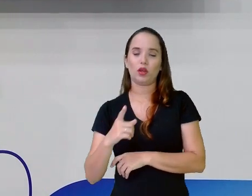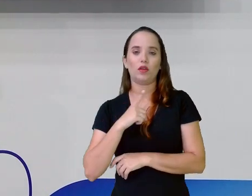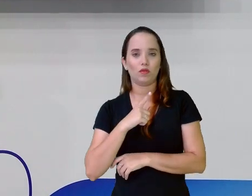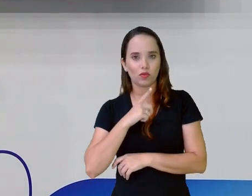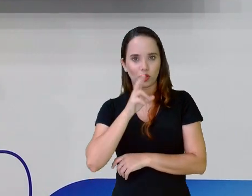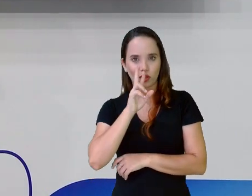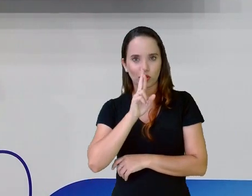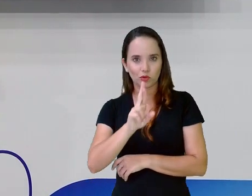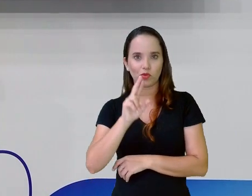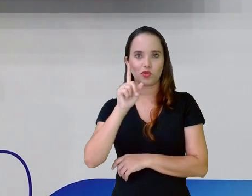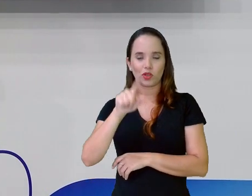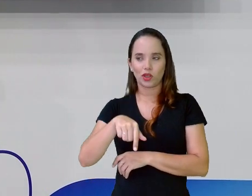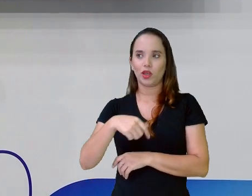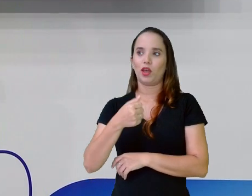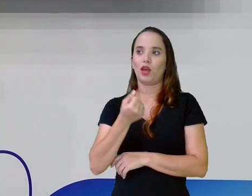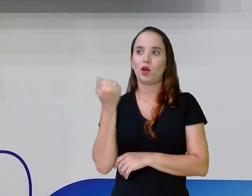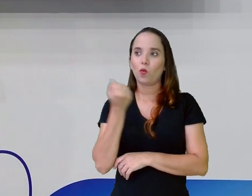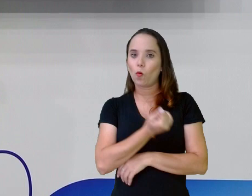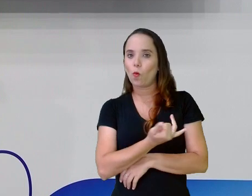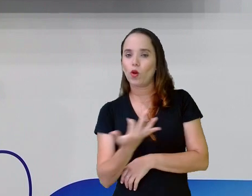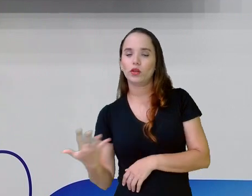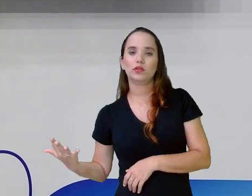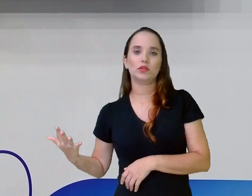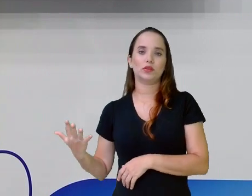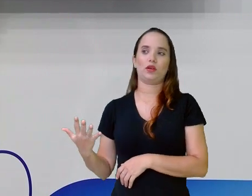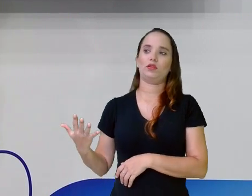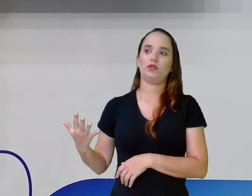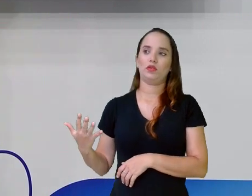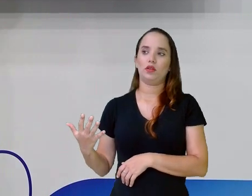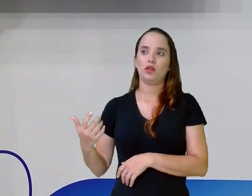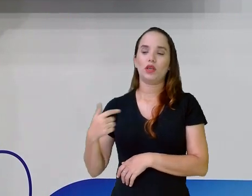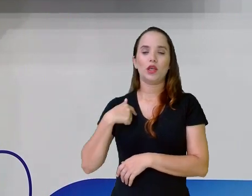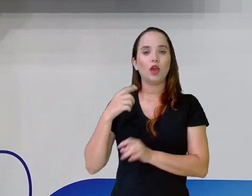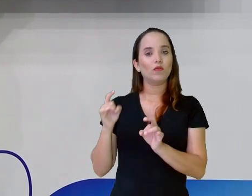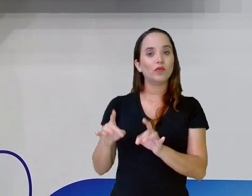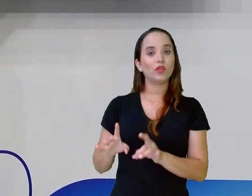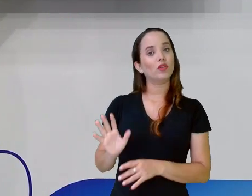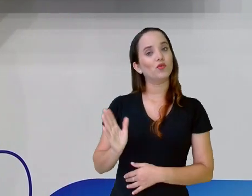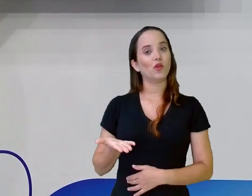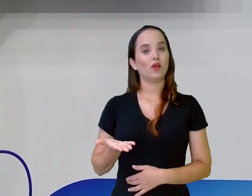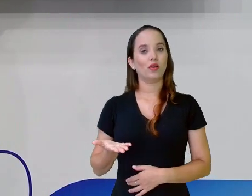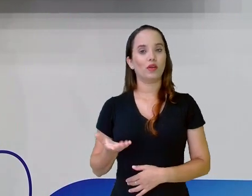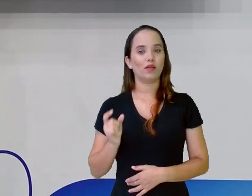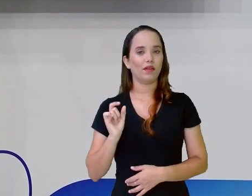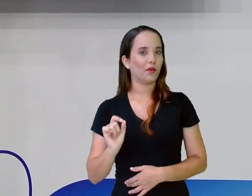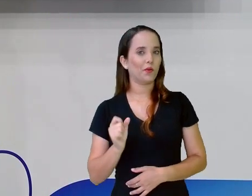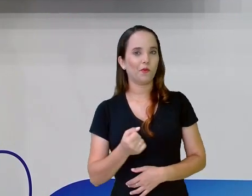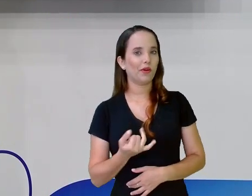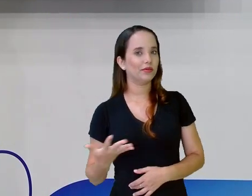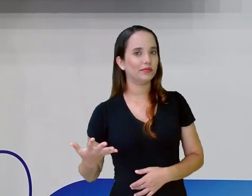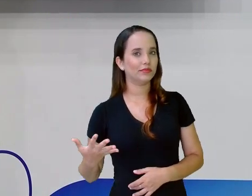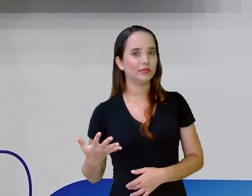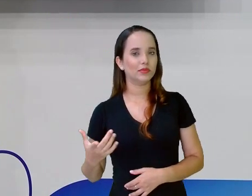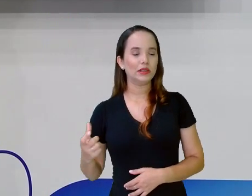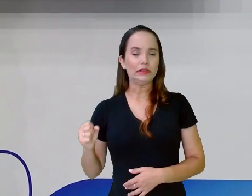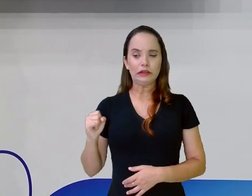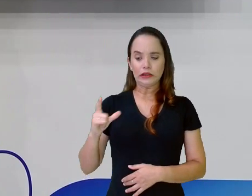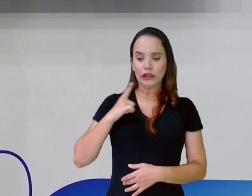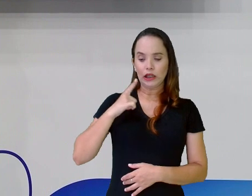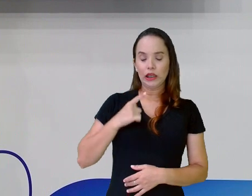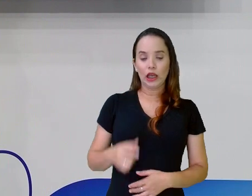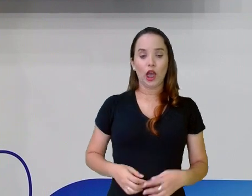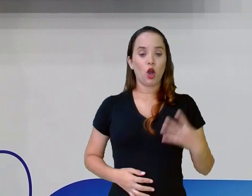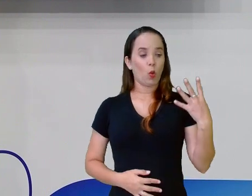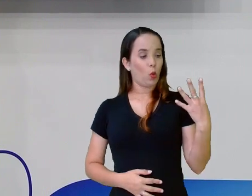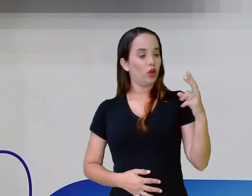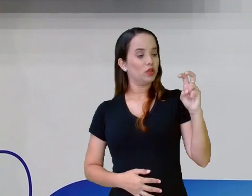a quantidade que eu vendi. Ó, tinha